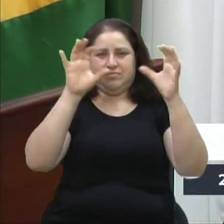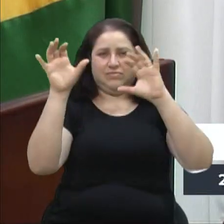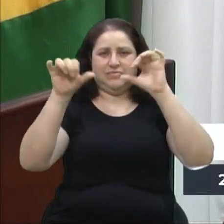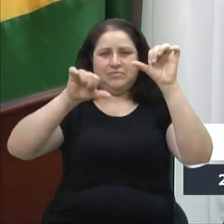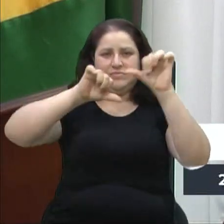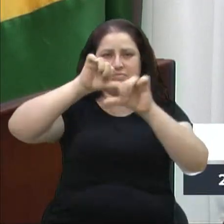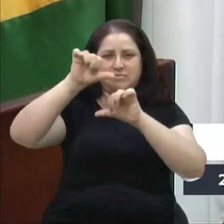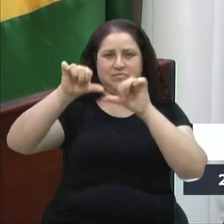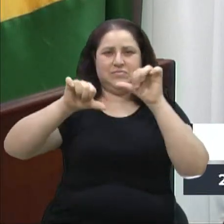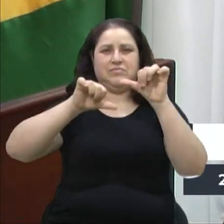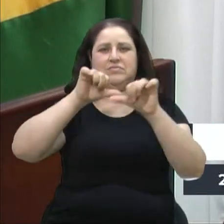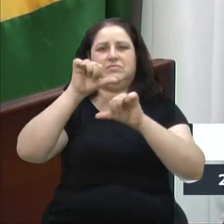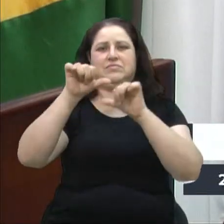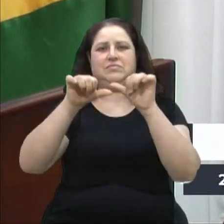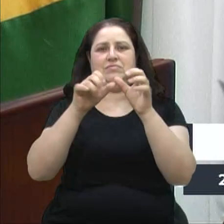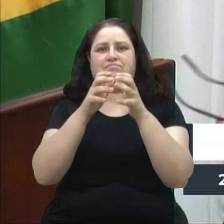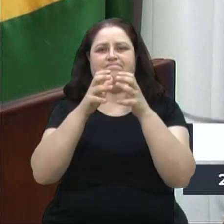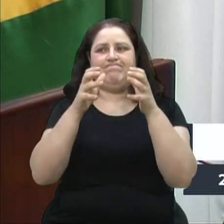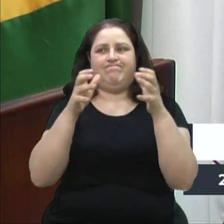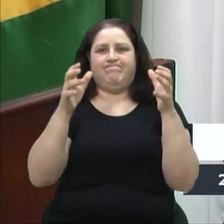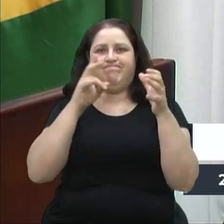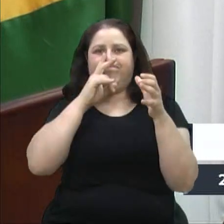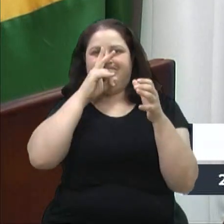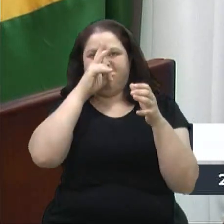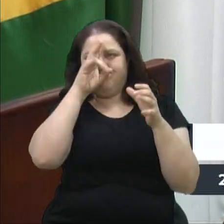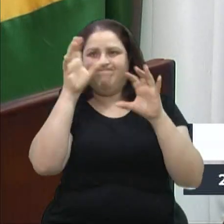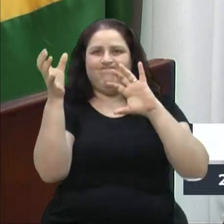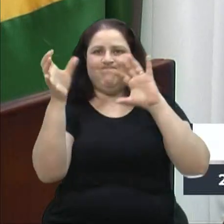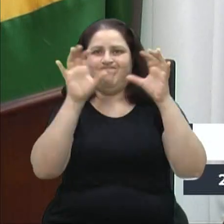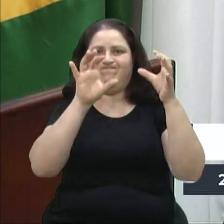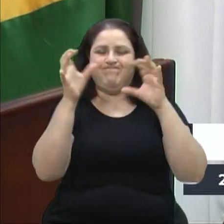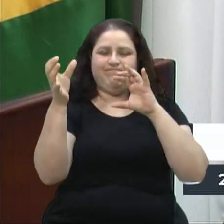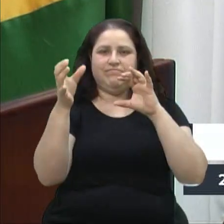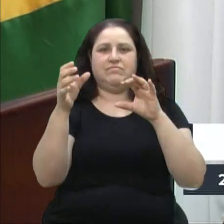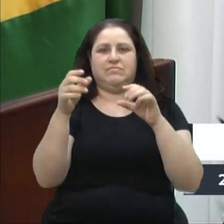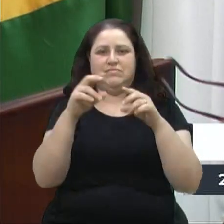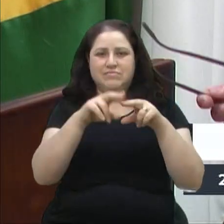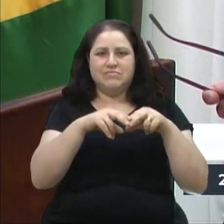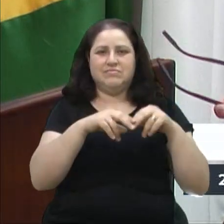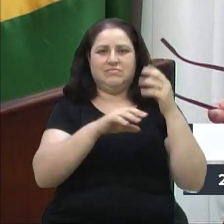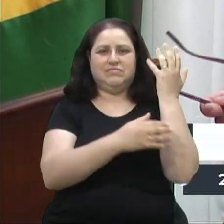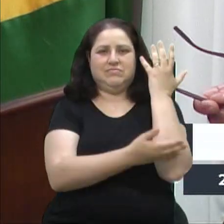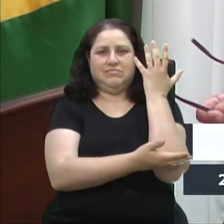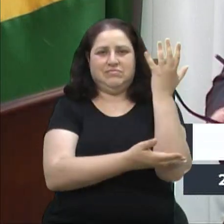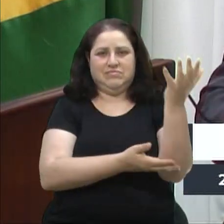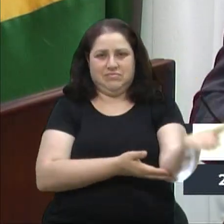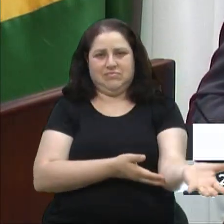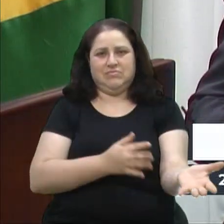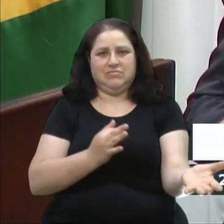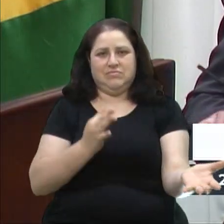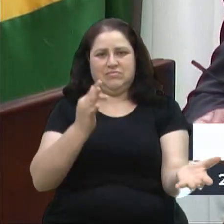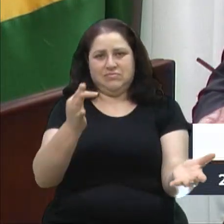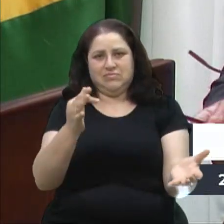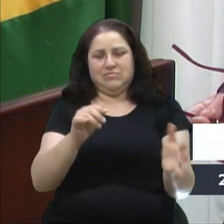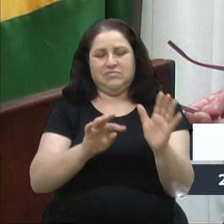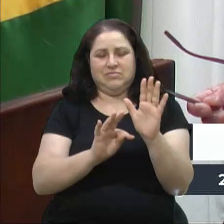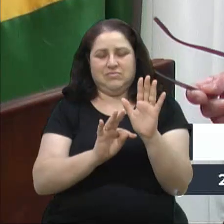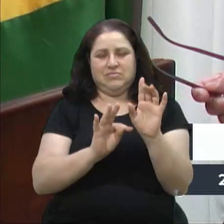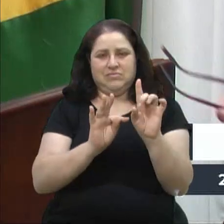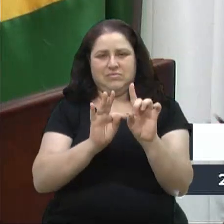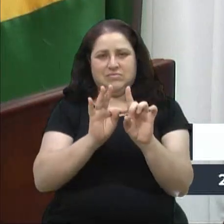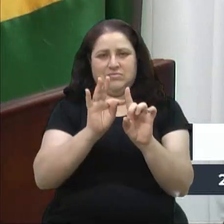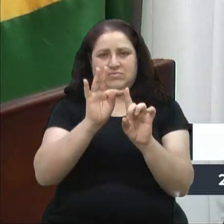está aumentando, ou seja, com o desmatamento, logo vão chegar a 50 graus em muitos estados